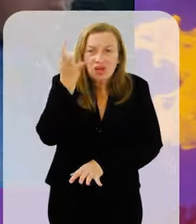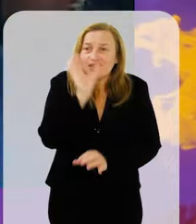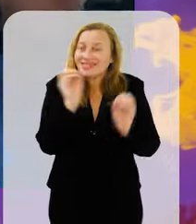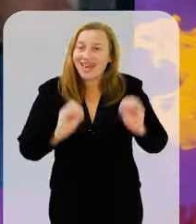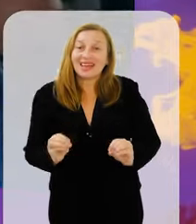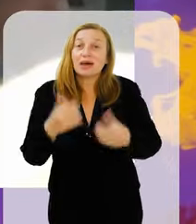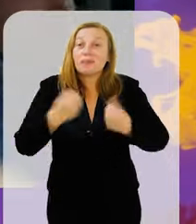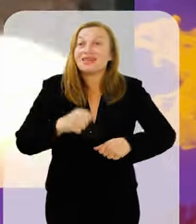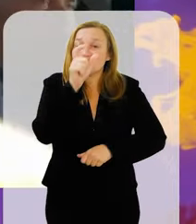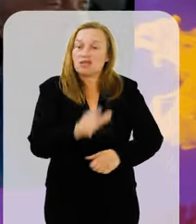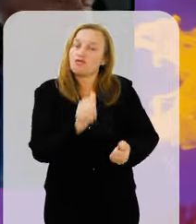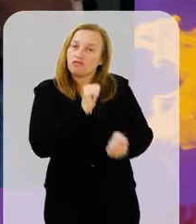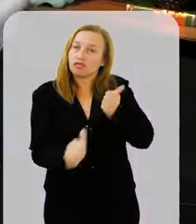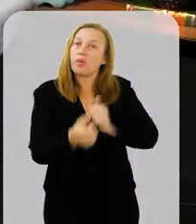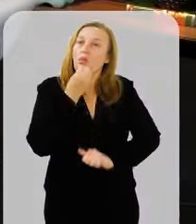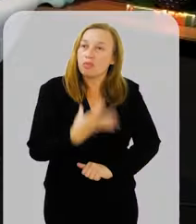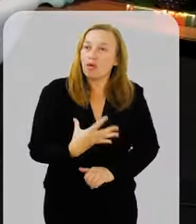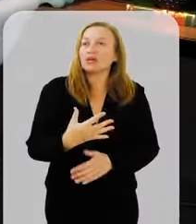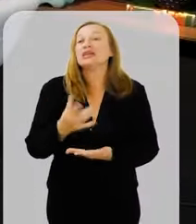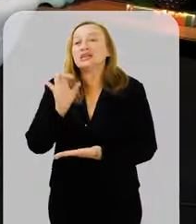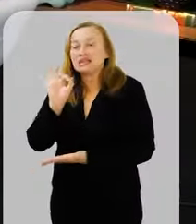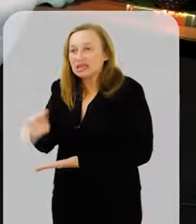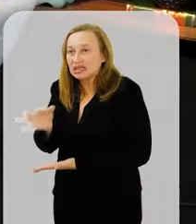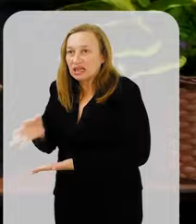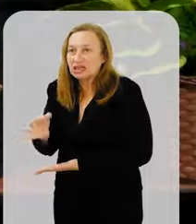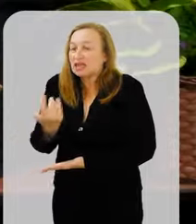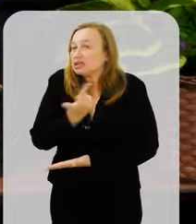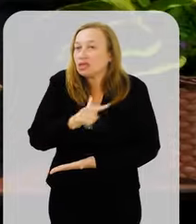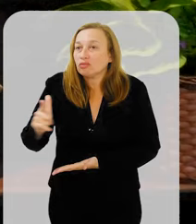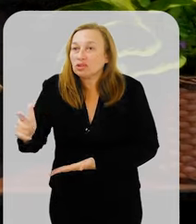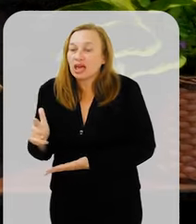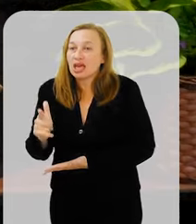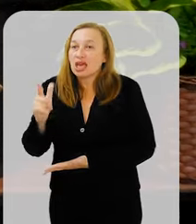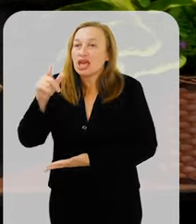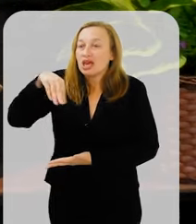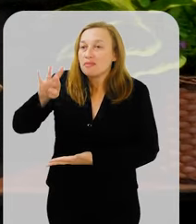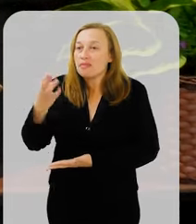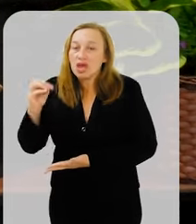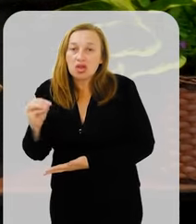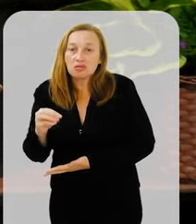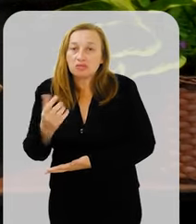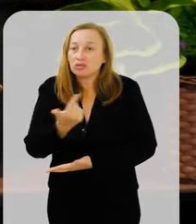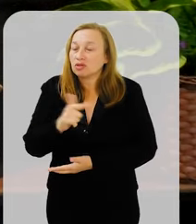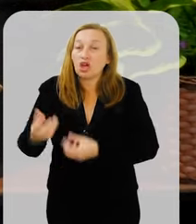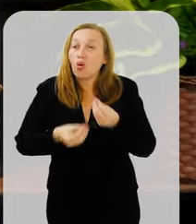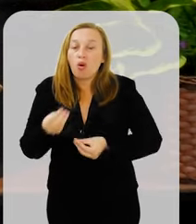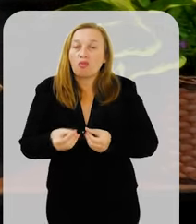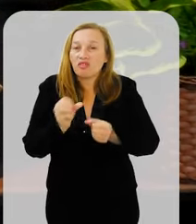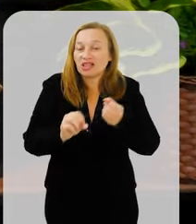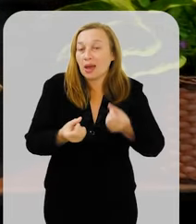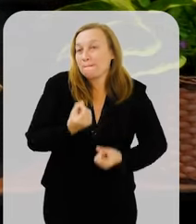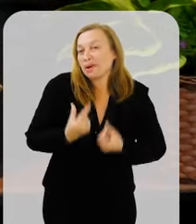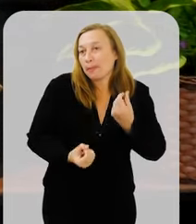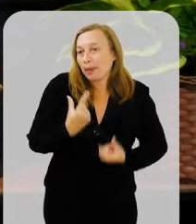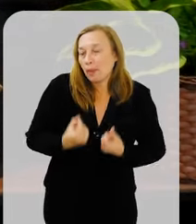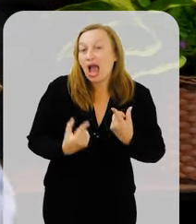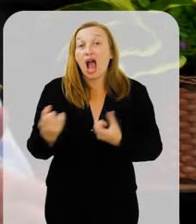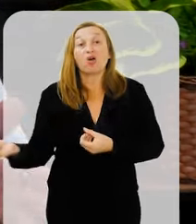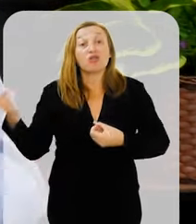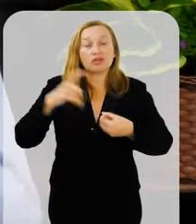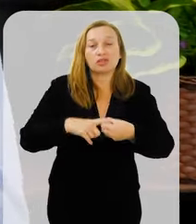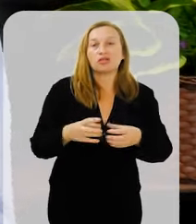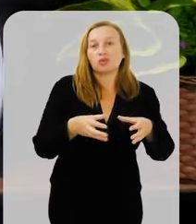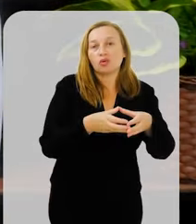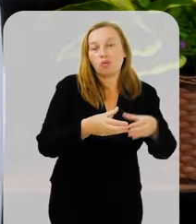não consegue fazer time. Com certeza, é igual aquele negócio, não tem milho, não se faz pipoca. Correto. Voltando à Série A2, PV e